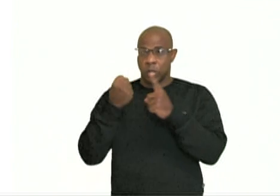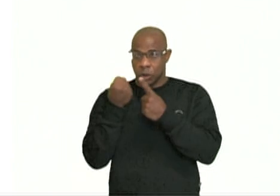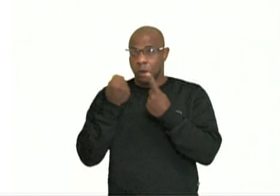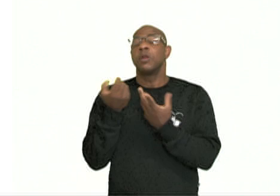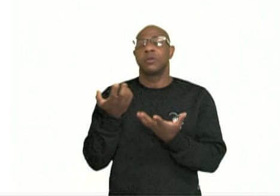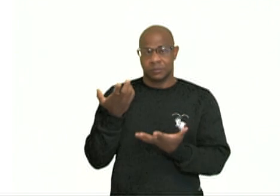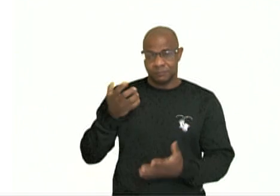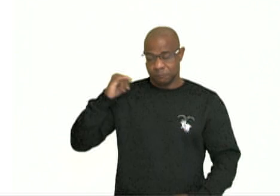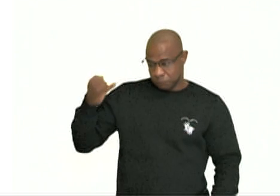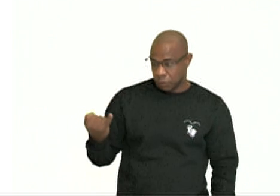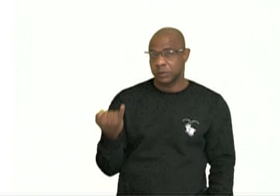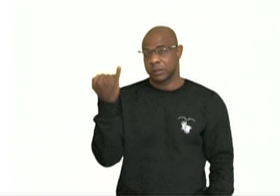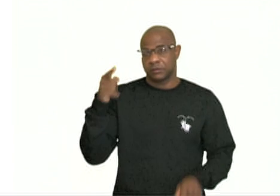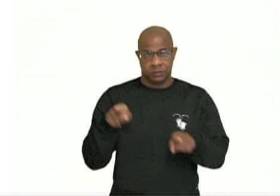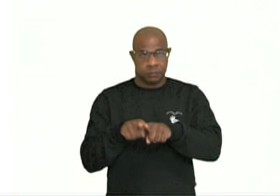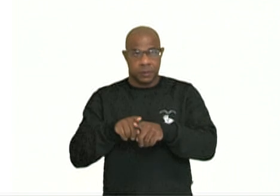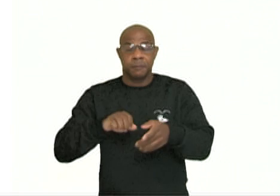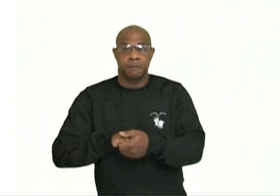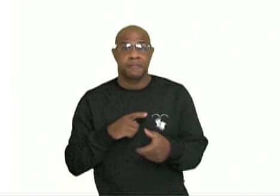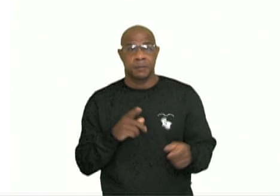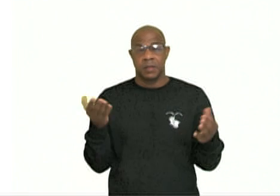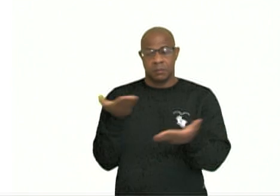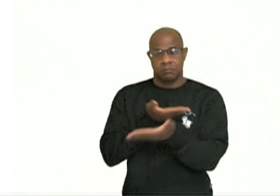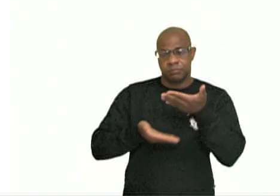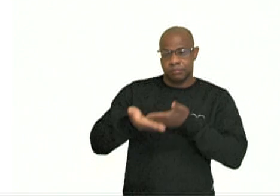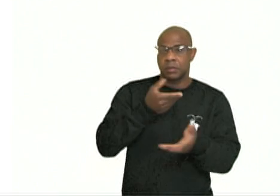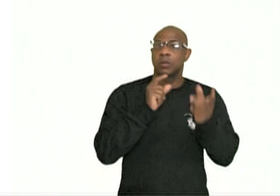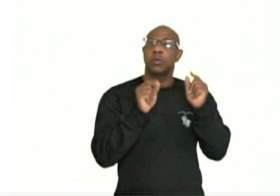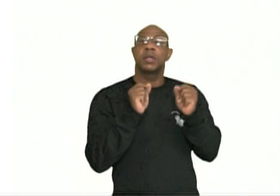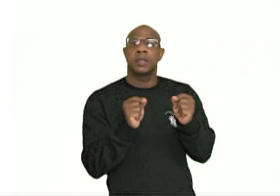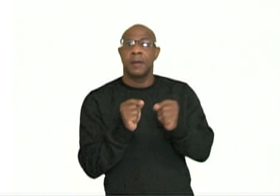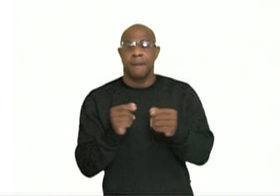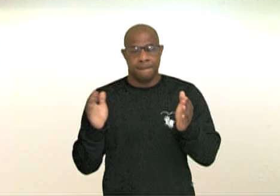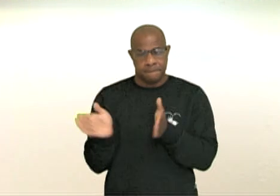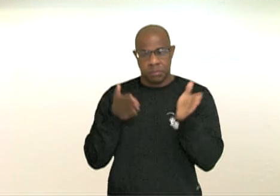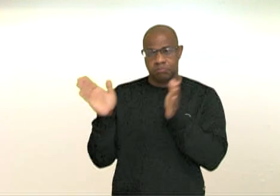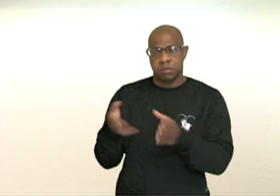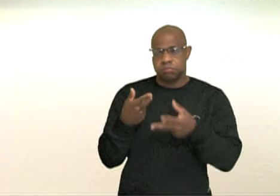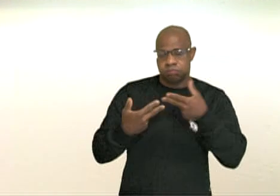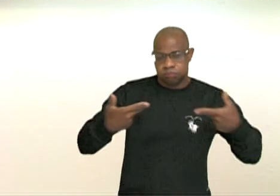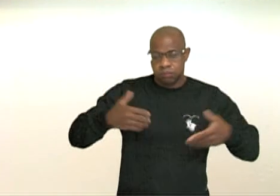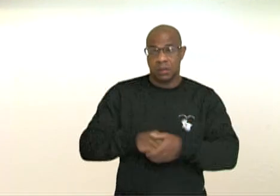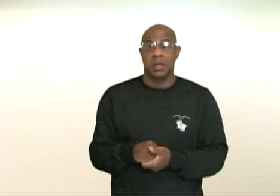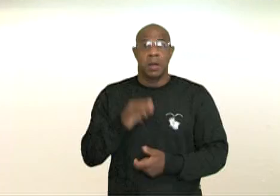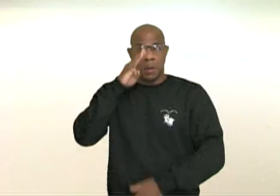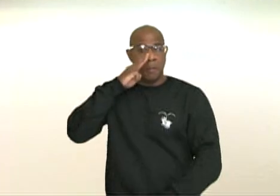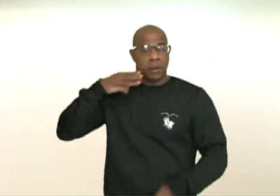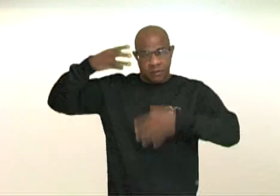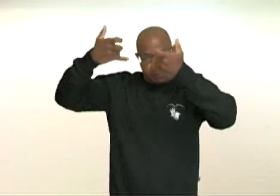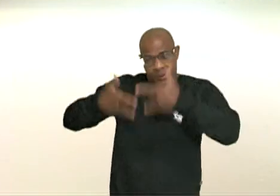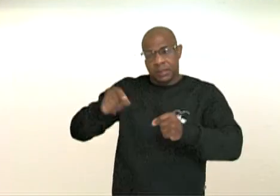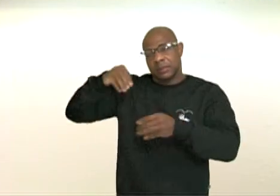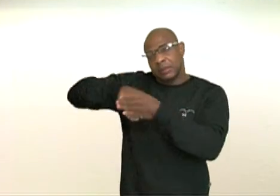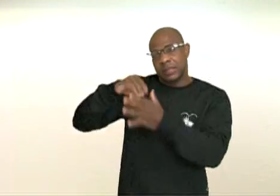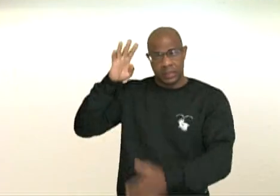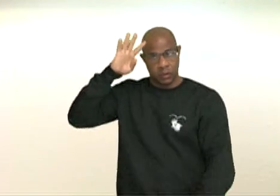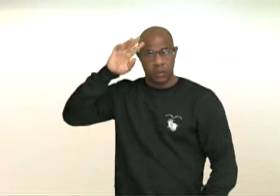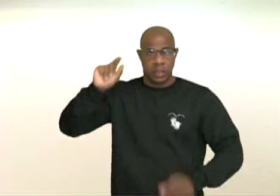aí, e as relações de produção, uma das coisas que o Marx mais vai abordar em sua teoria.